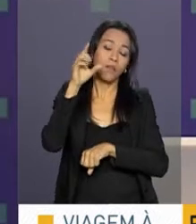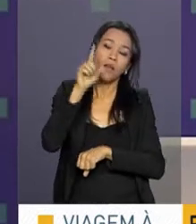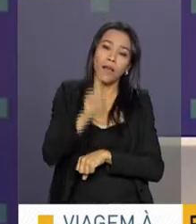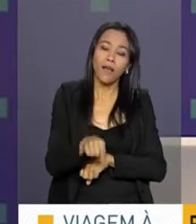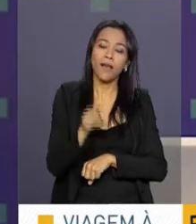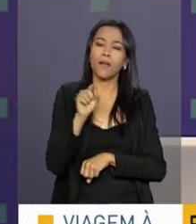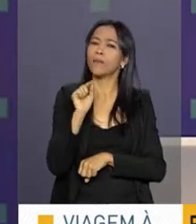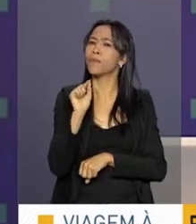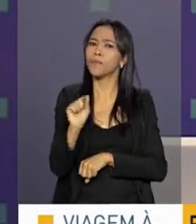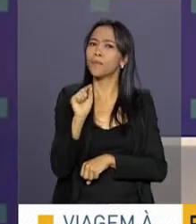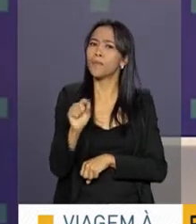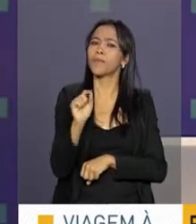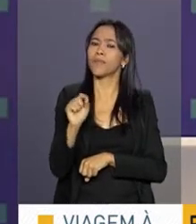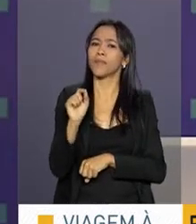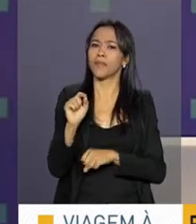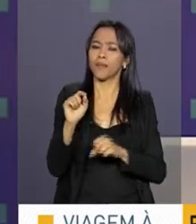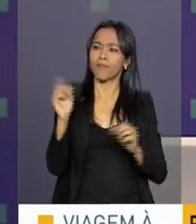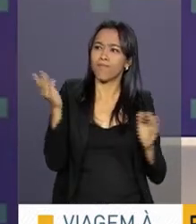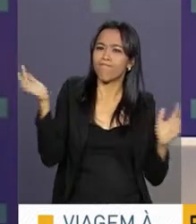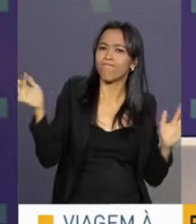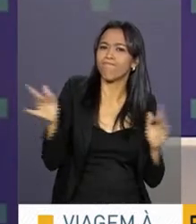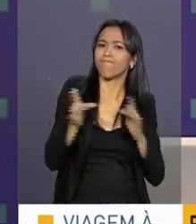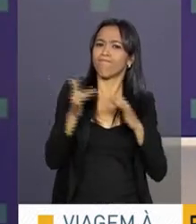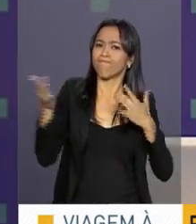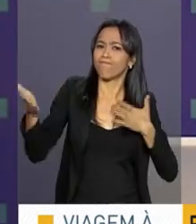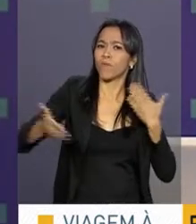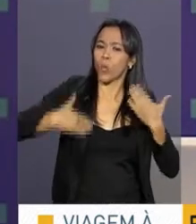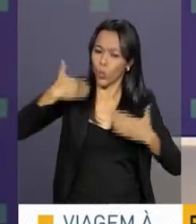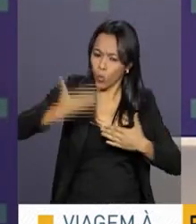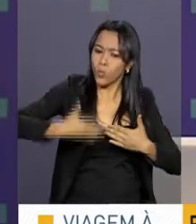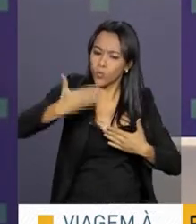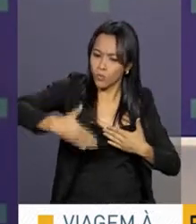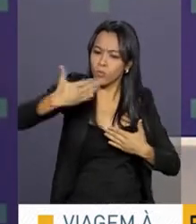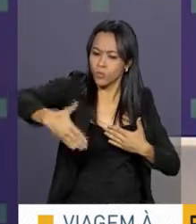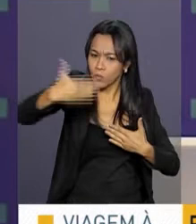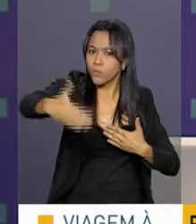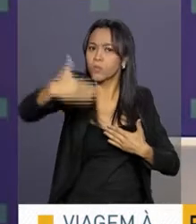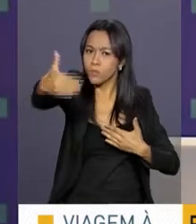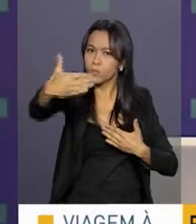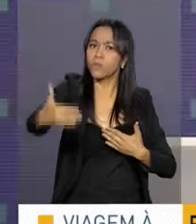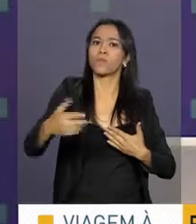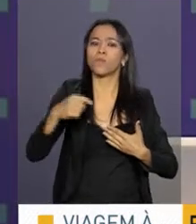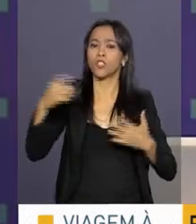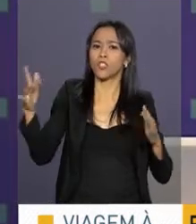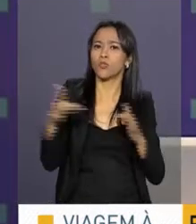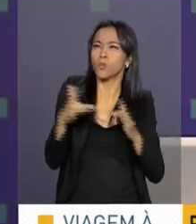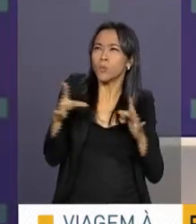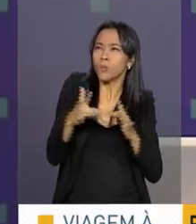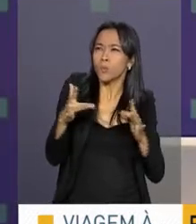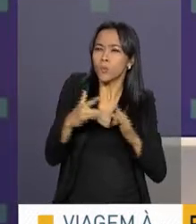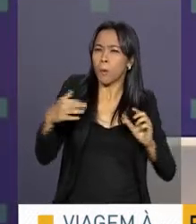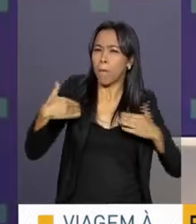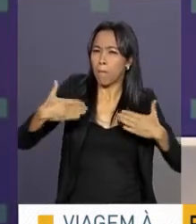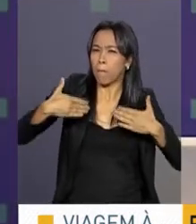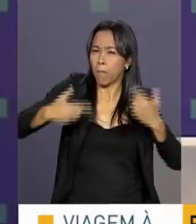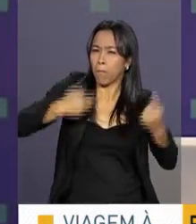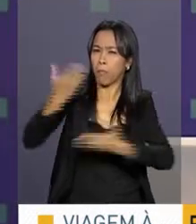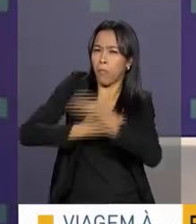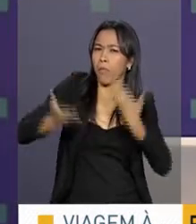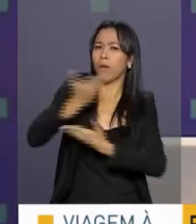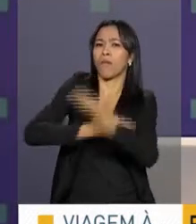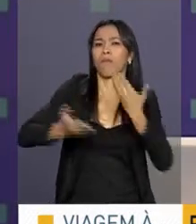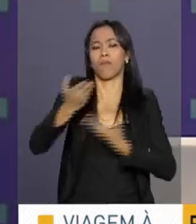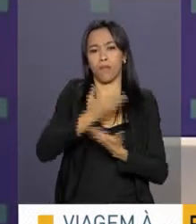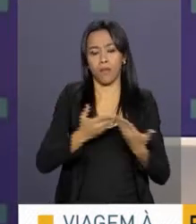dessa relação e da continuidade desse processo de aprofundamento e de diversificação.